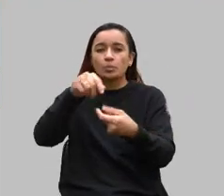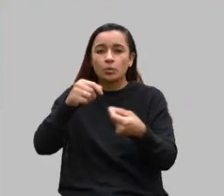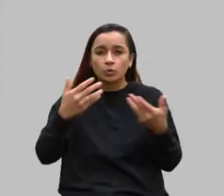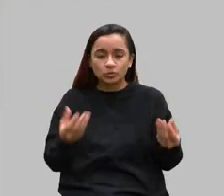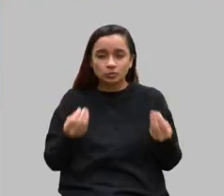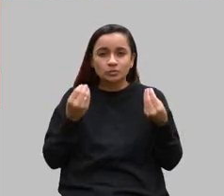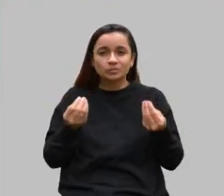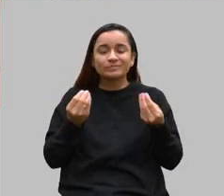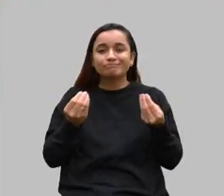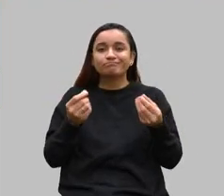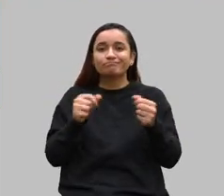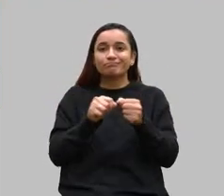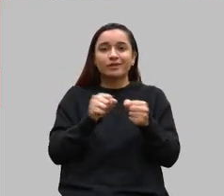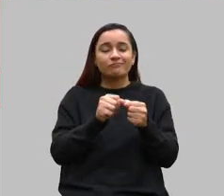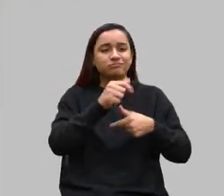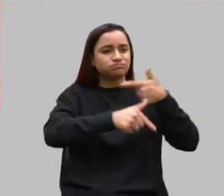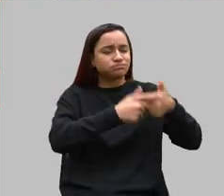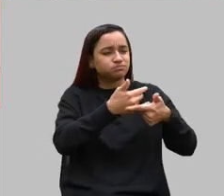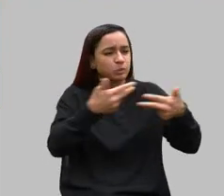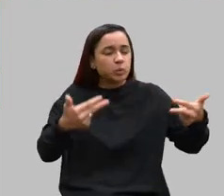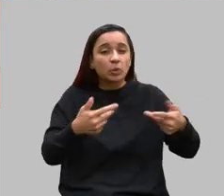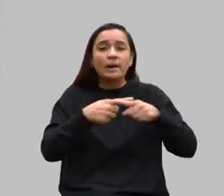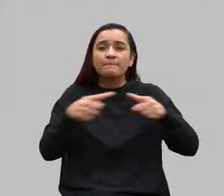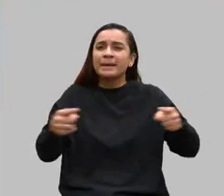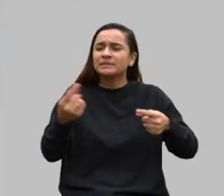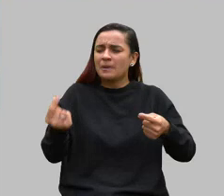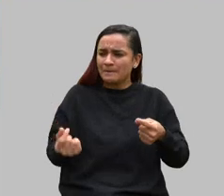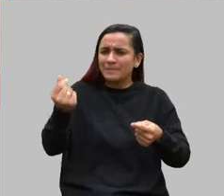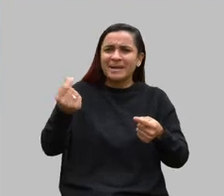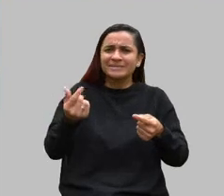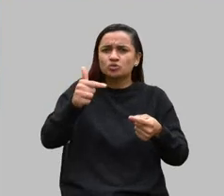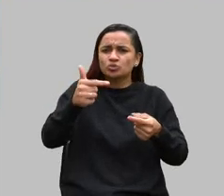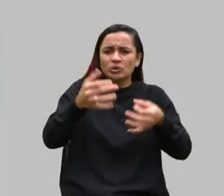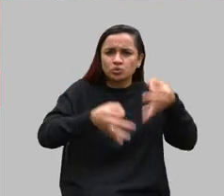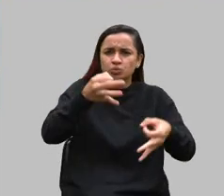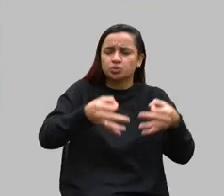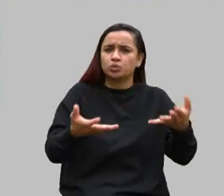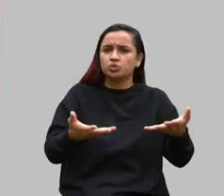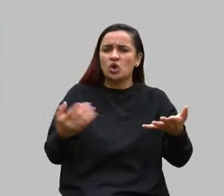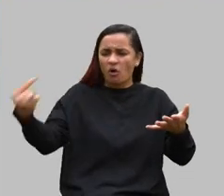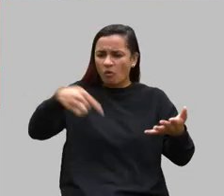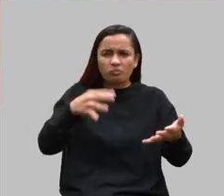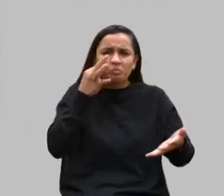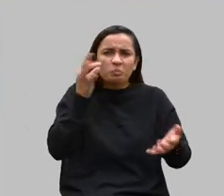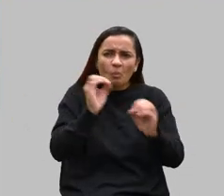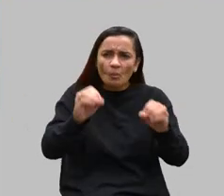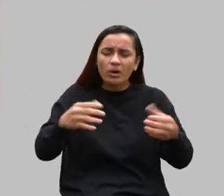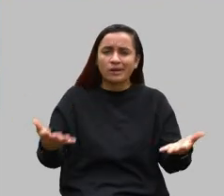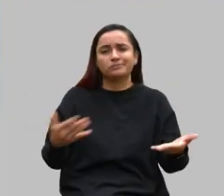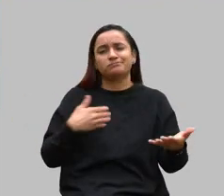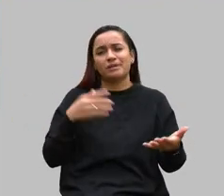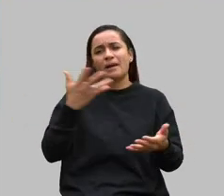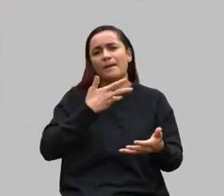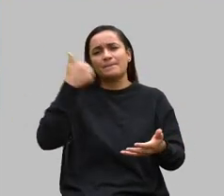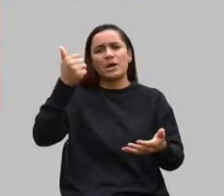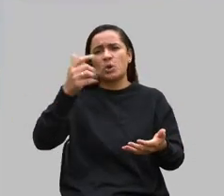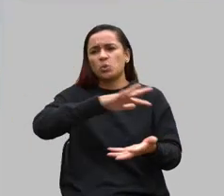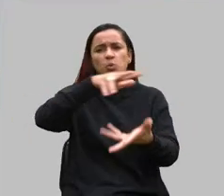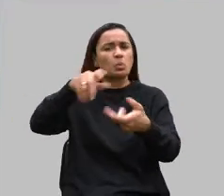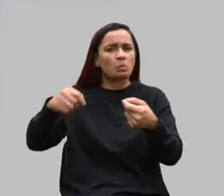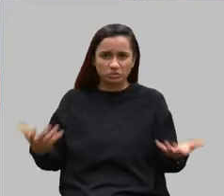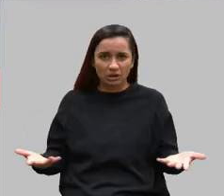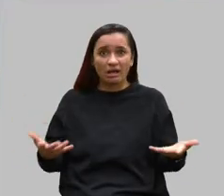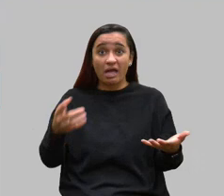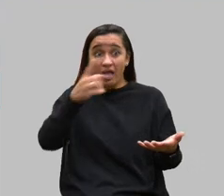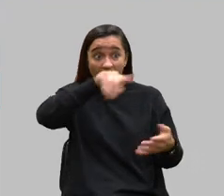vantajoso num preço Injusto né ainda não comparece né é um negócio melhor do mundo que foi feito pela vale porque ela mesmo